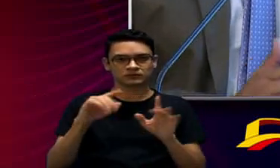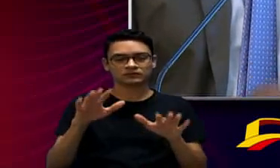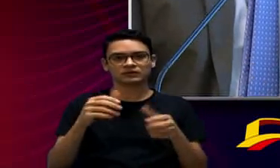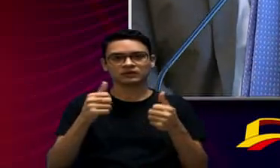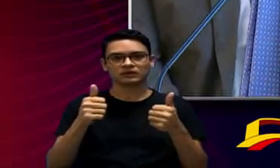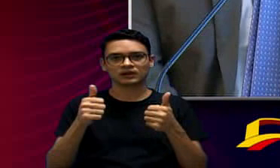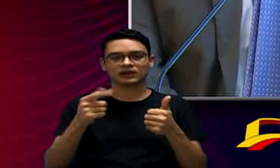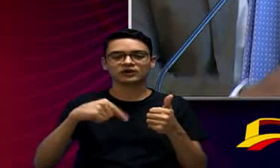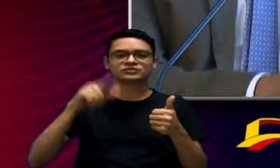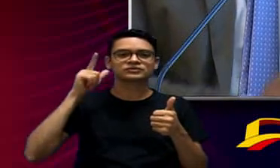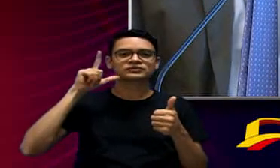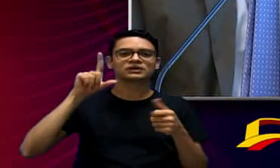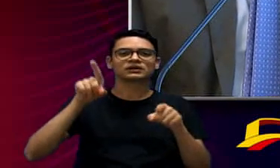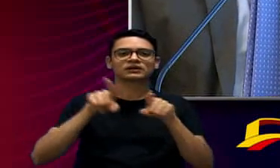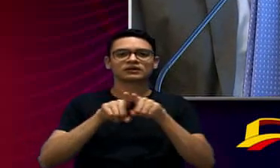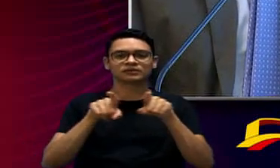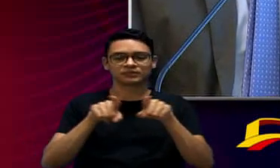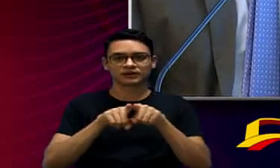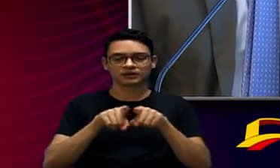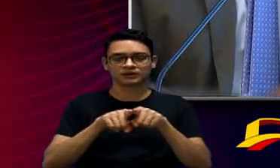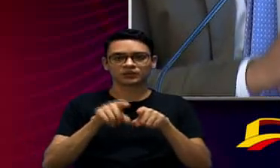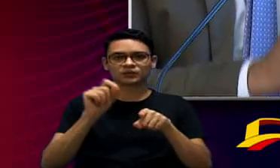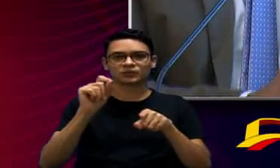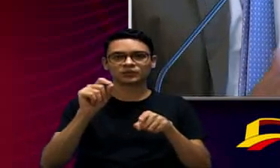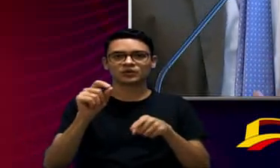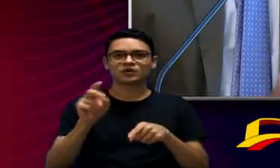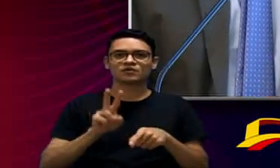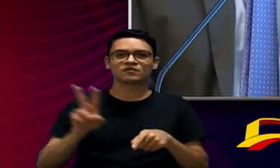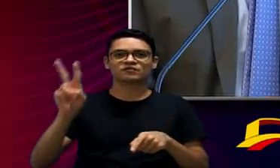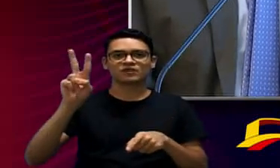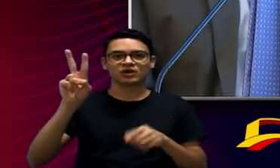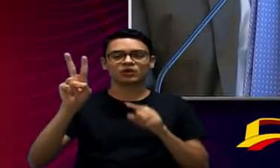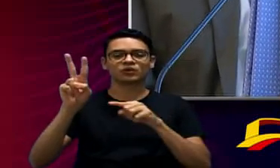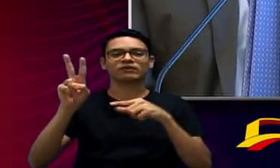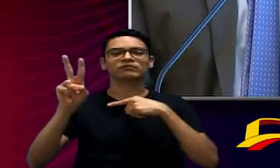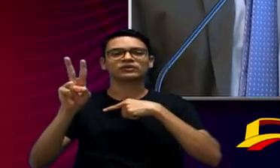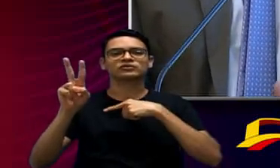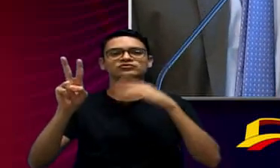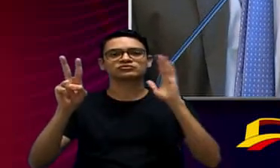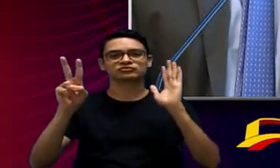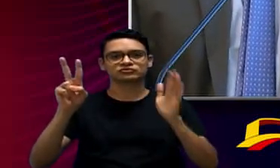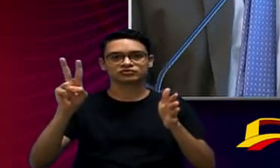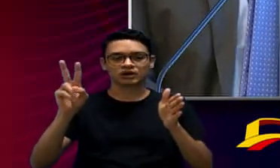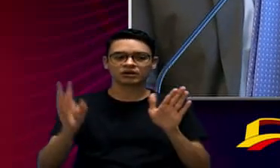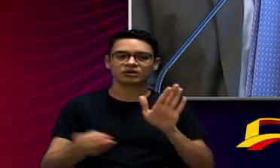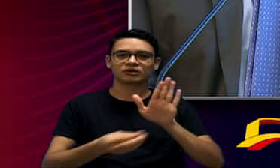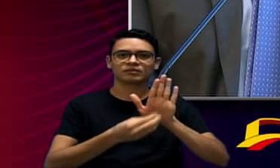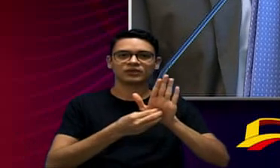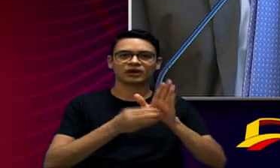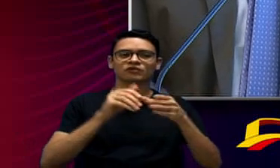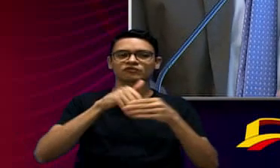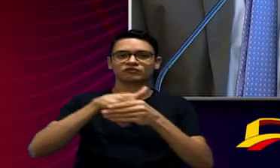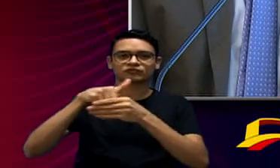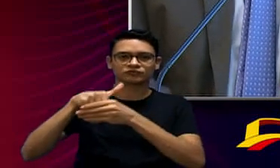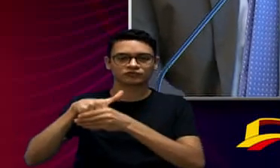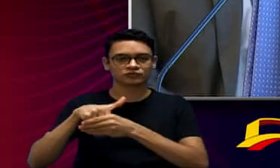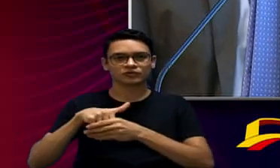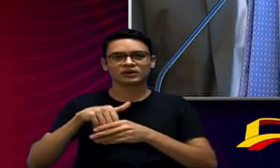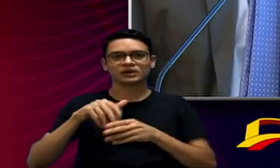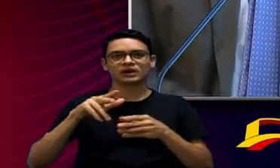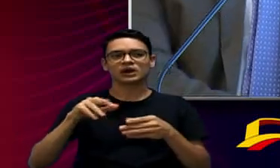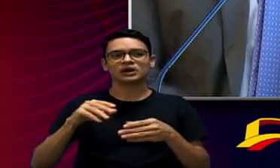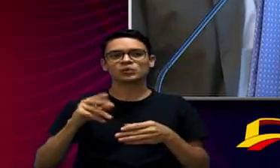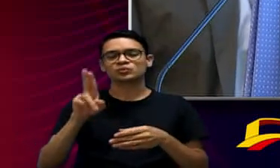e conseguimos também usar o que é o valor que já está estipulado, que já foi votado, que não está sendo